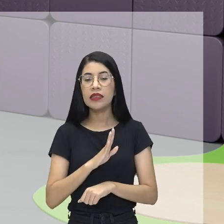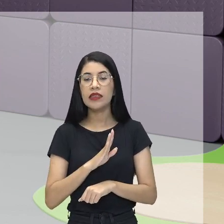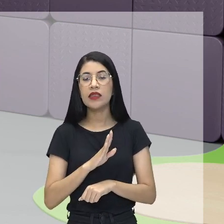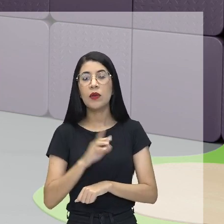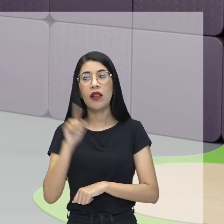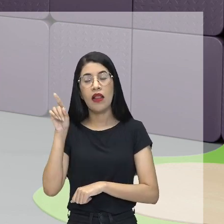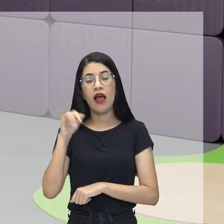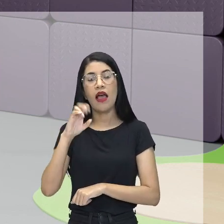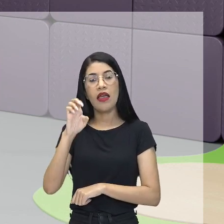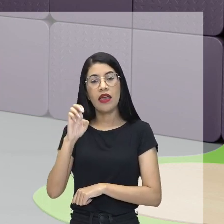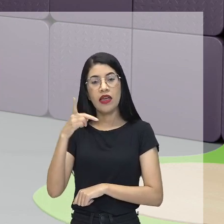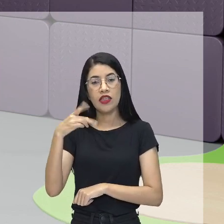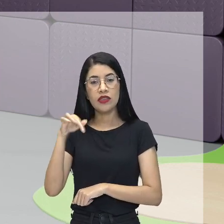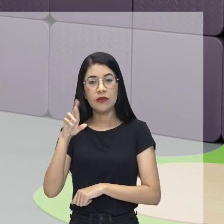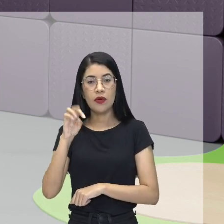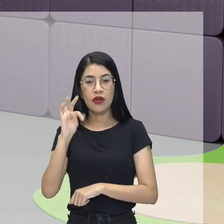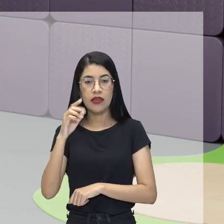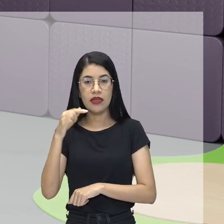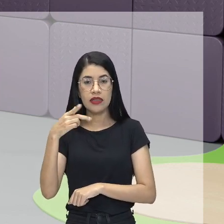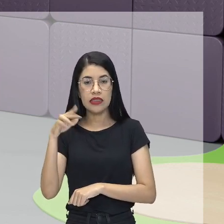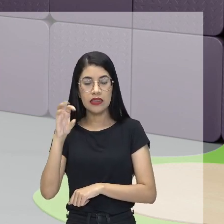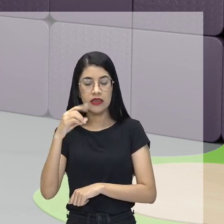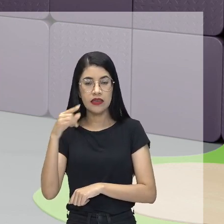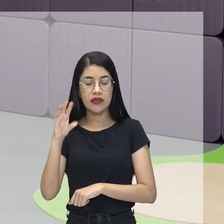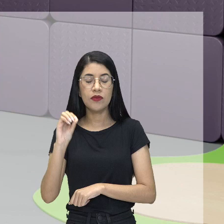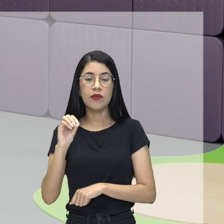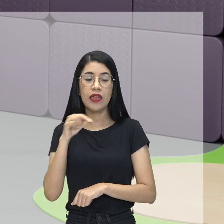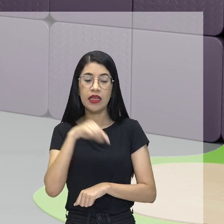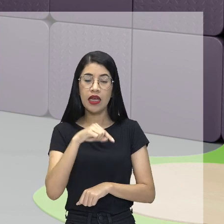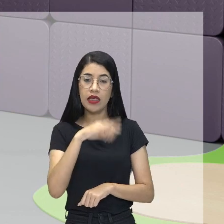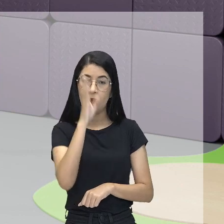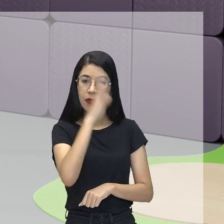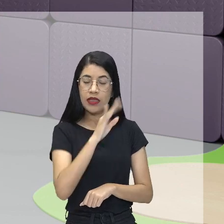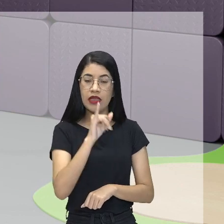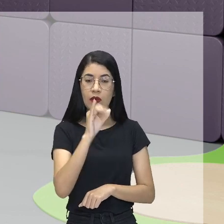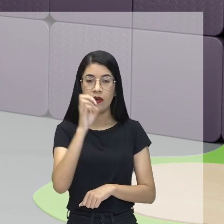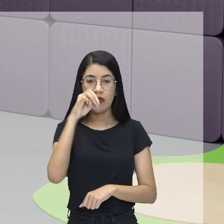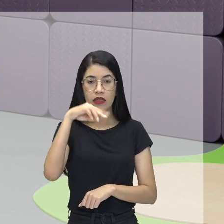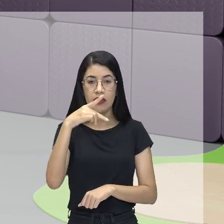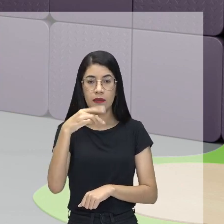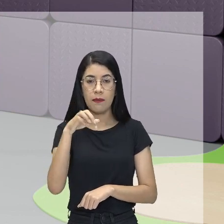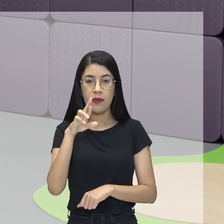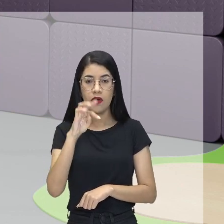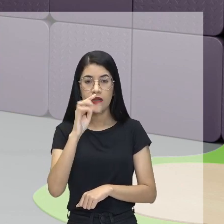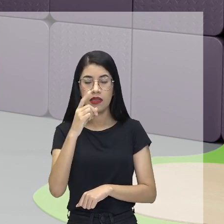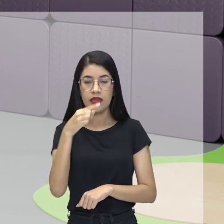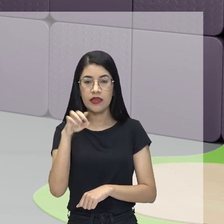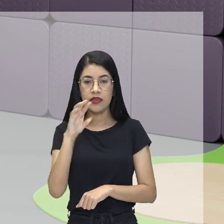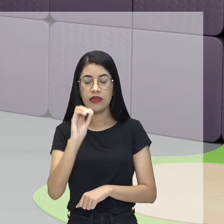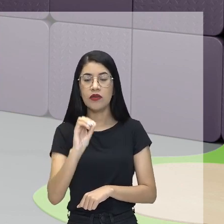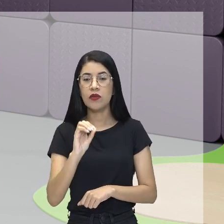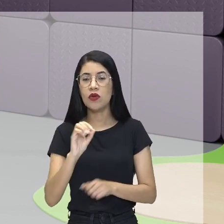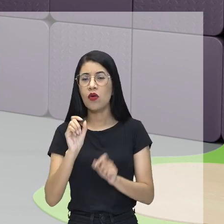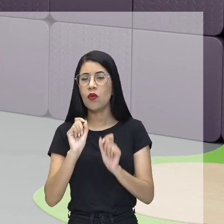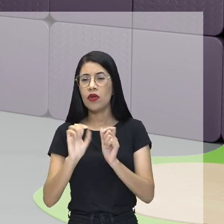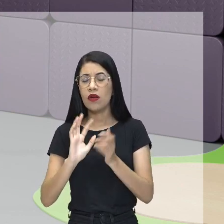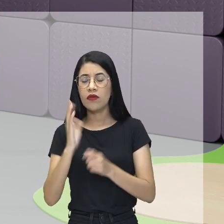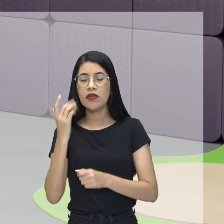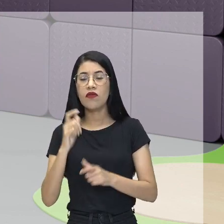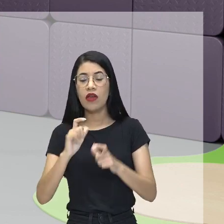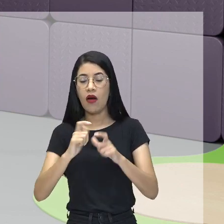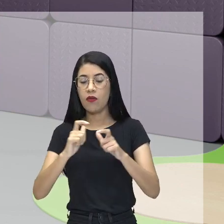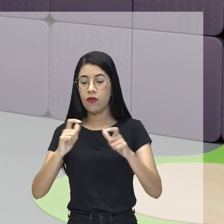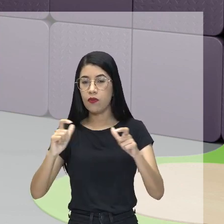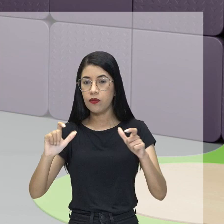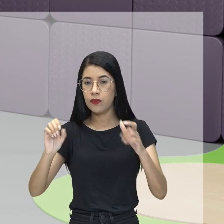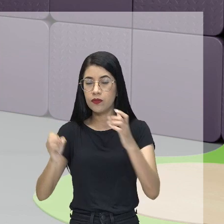no Brasil estamos importando. Isso só veio aí com o aumento da escala de produção trazida